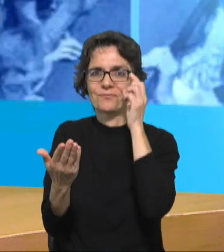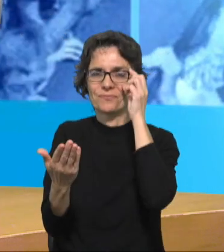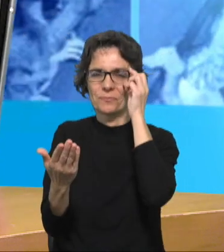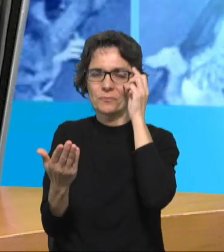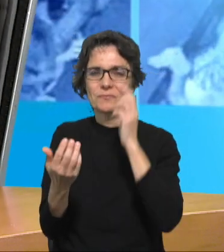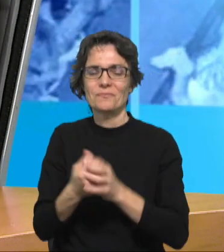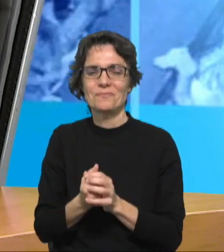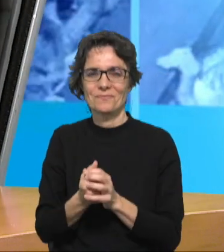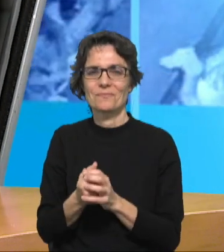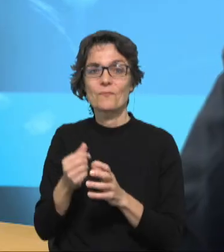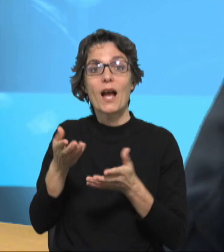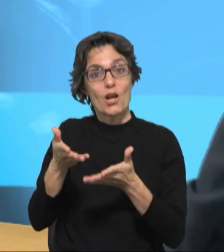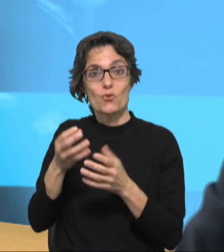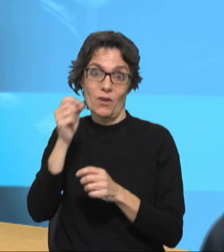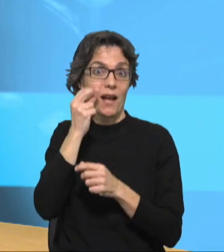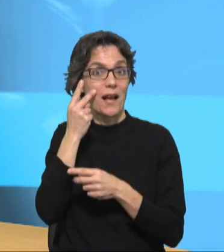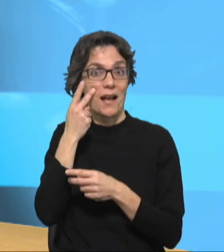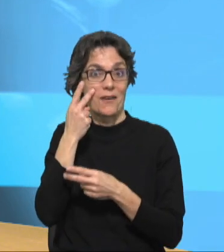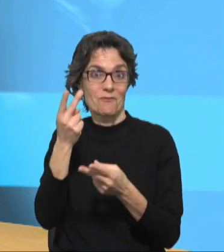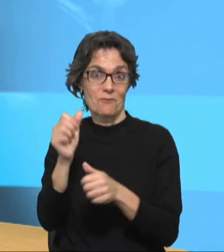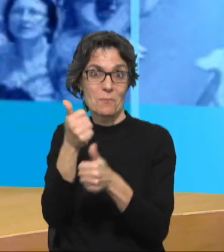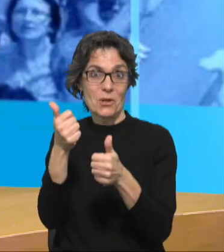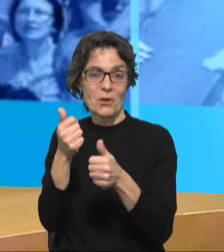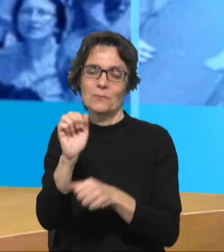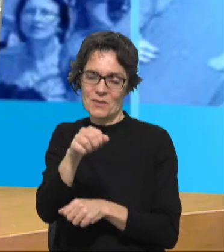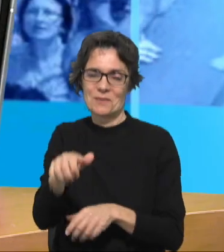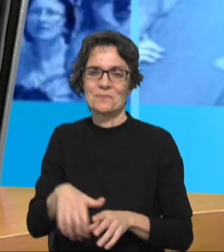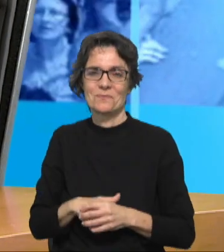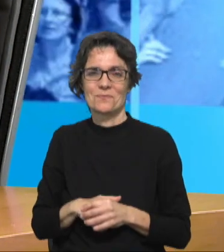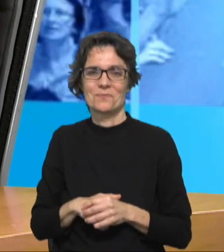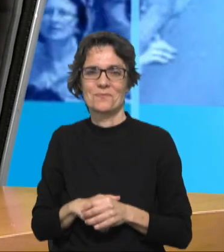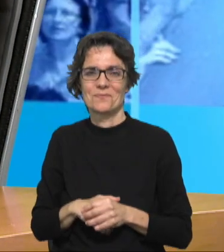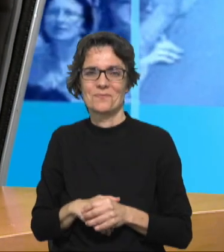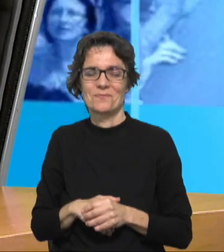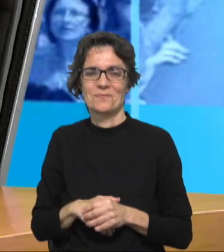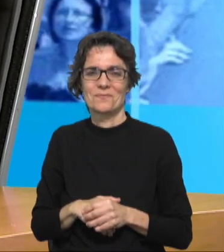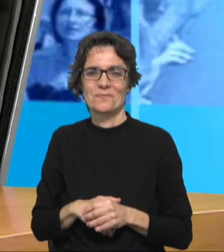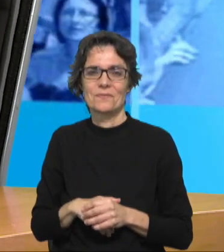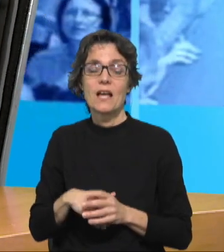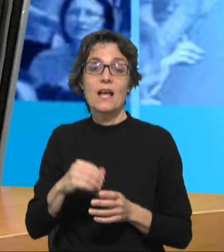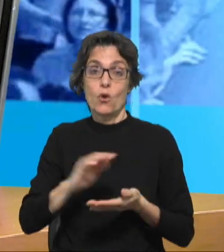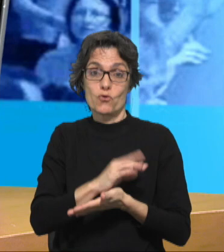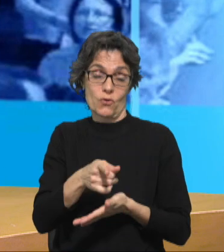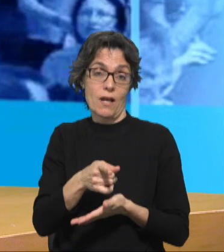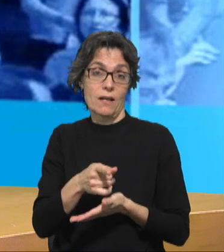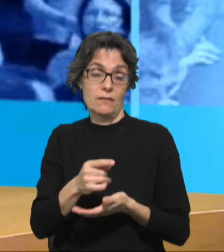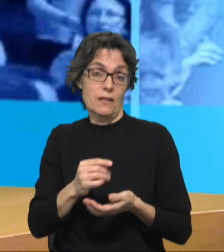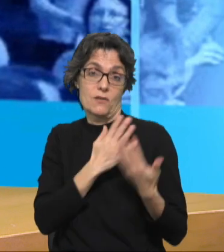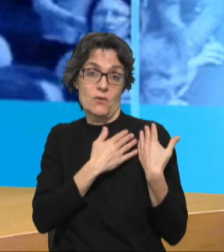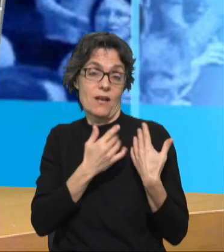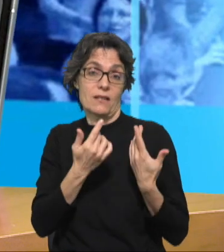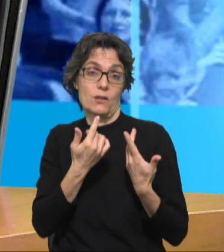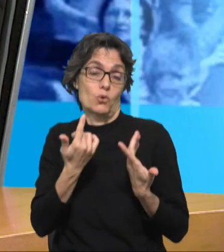cenários. Ajuda a ver a realidade e a ler a realidade. E é o papel da defesa e é o papel da imprensa em geral, não